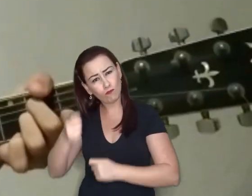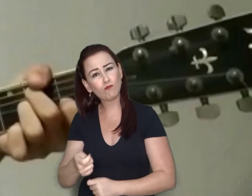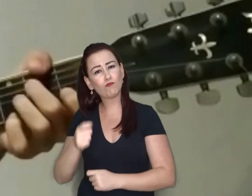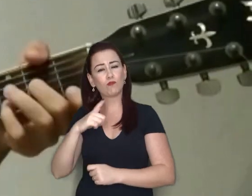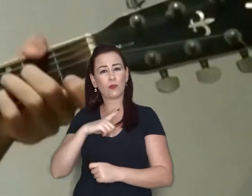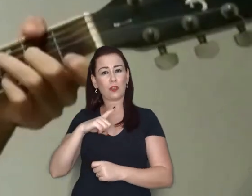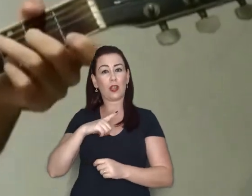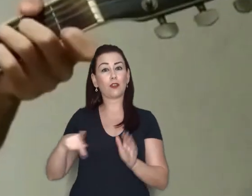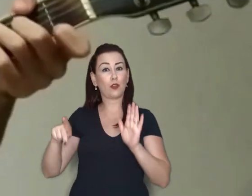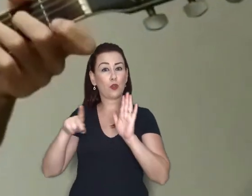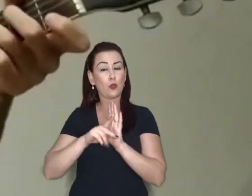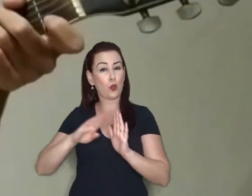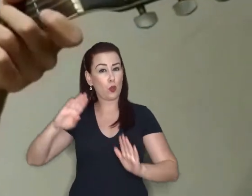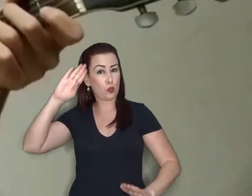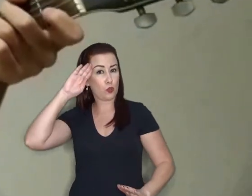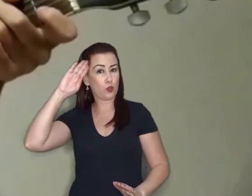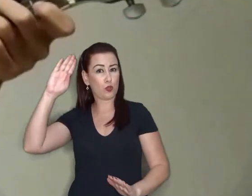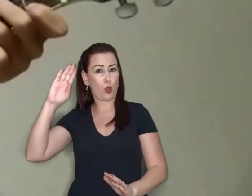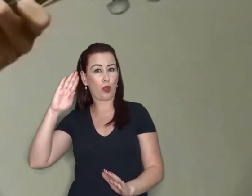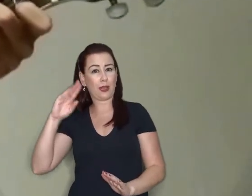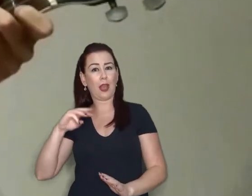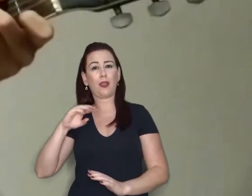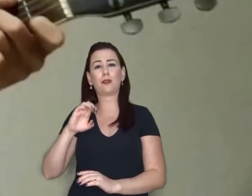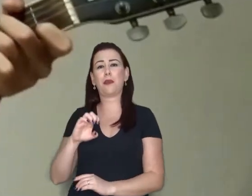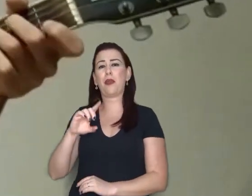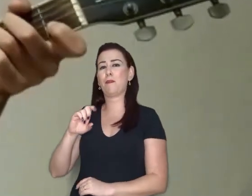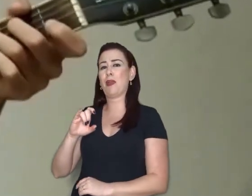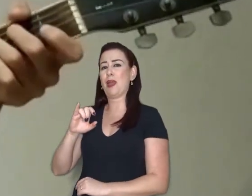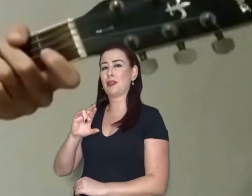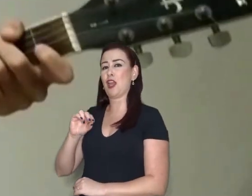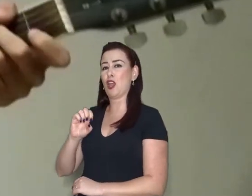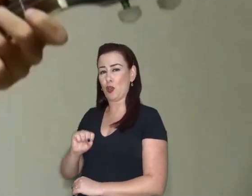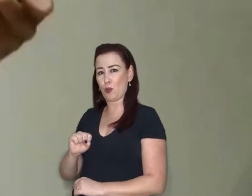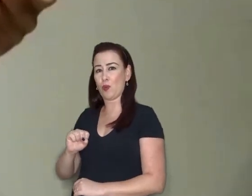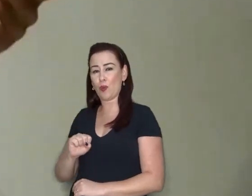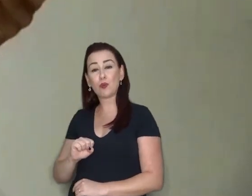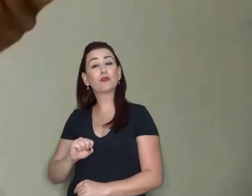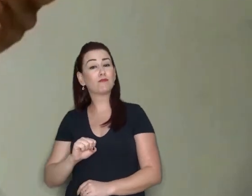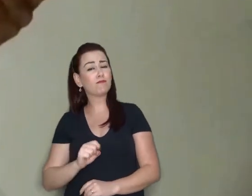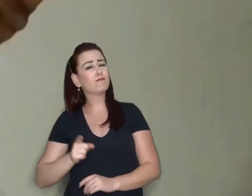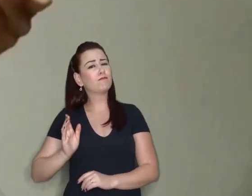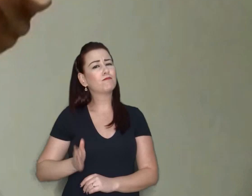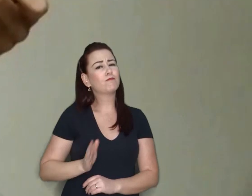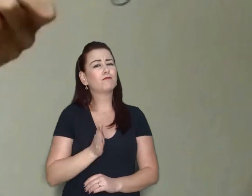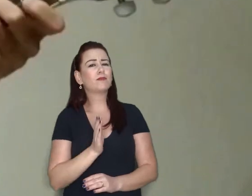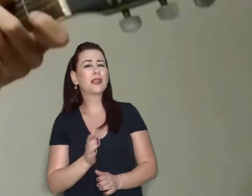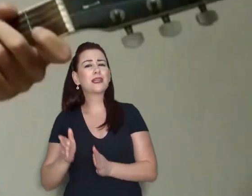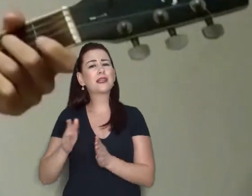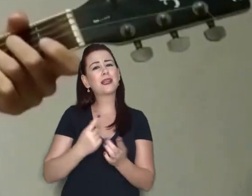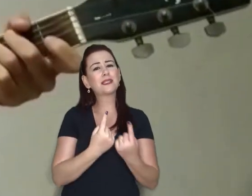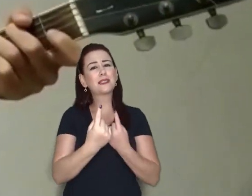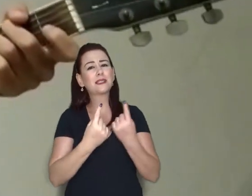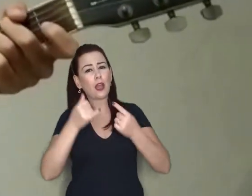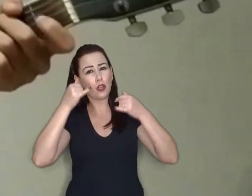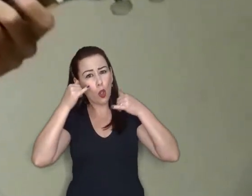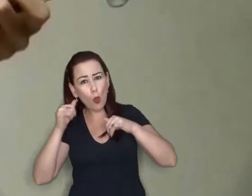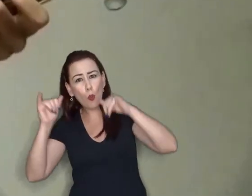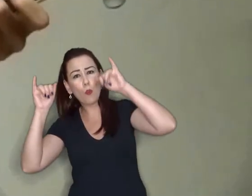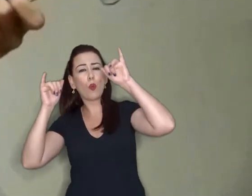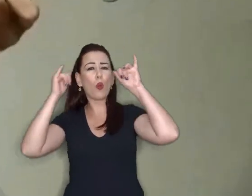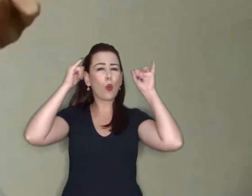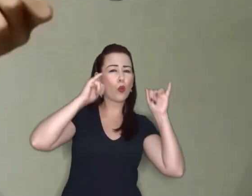o soldado Medeiros. Pela estrada das boiadas